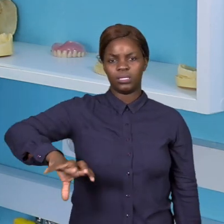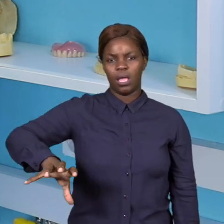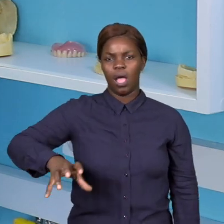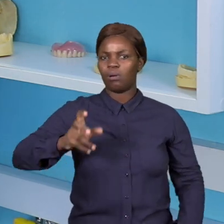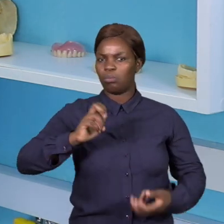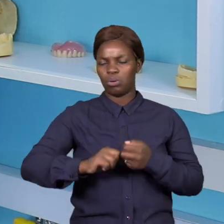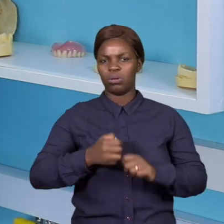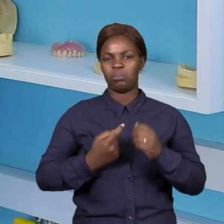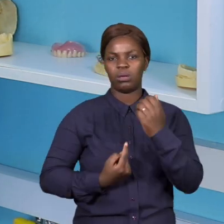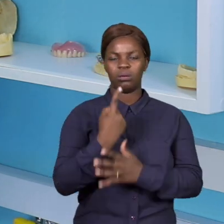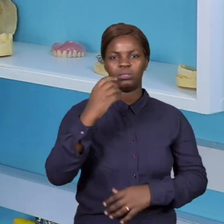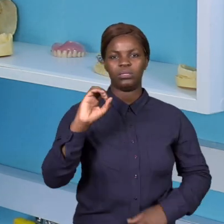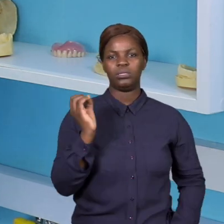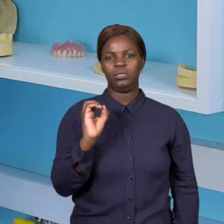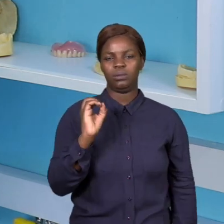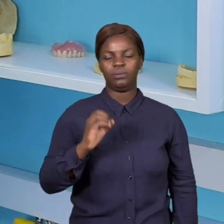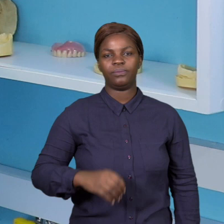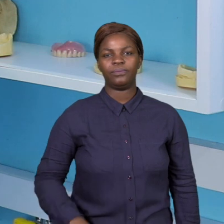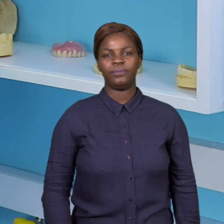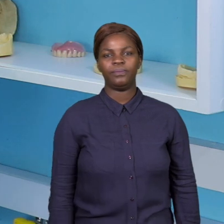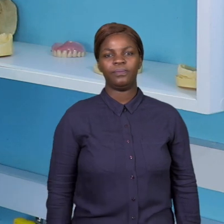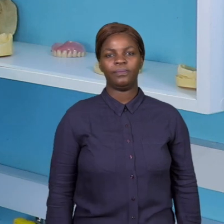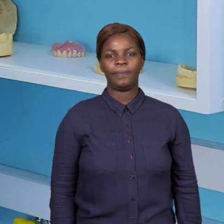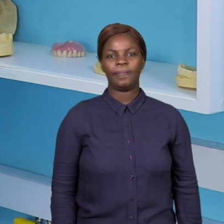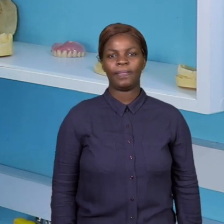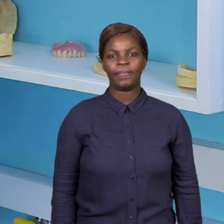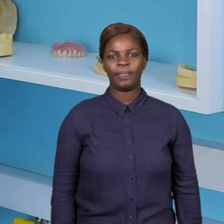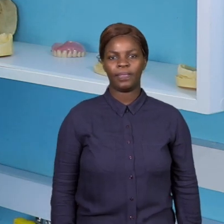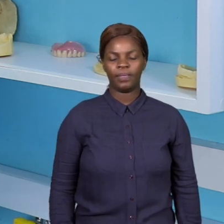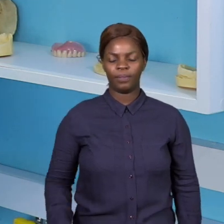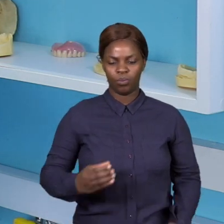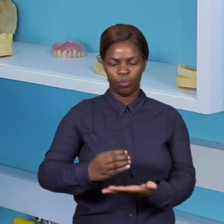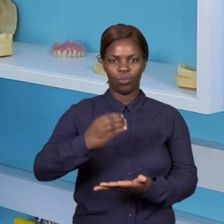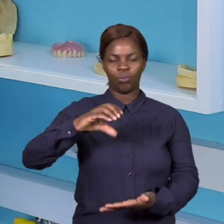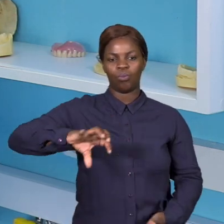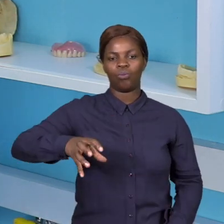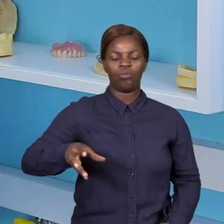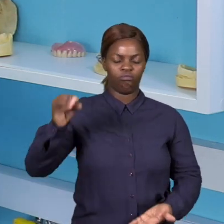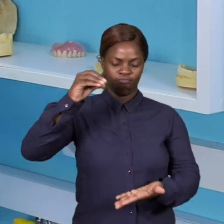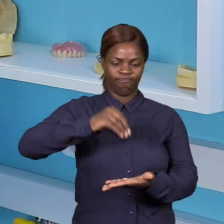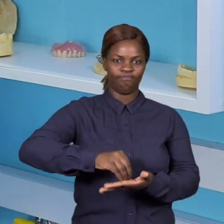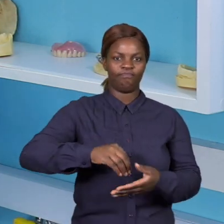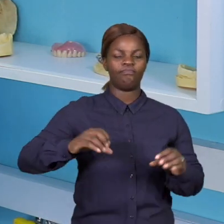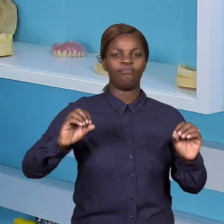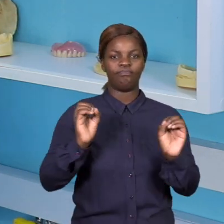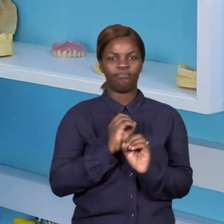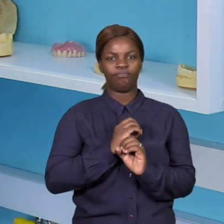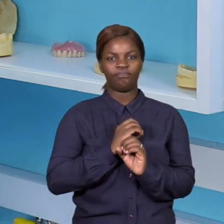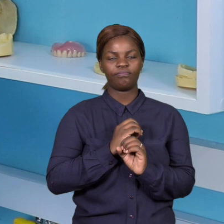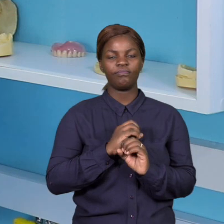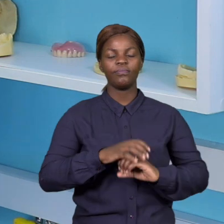tipo de situações. Essa é uma das coisas. Não colocar dentro de um copo com água em caso de que saiba que vai esquecer a